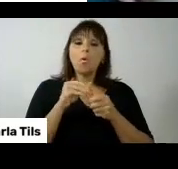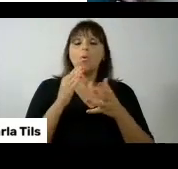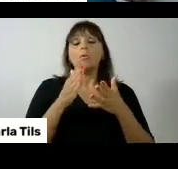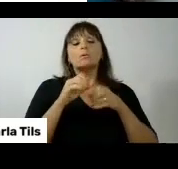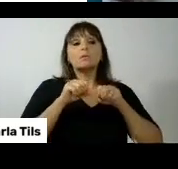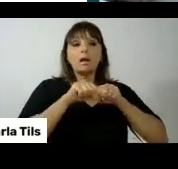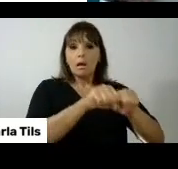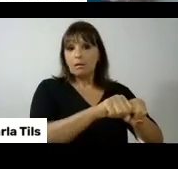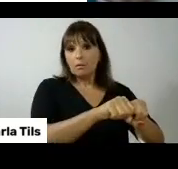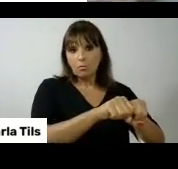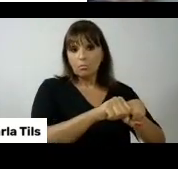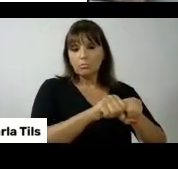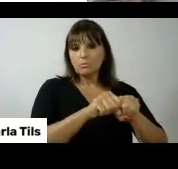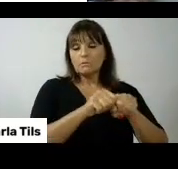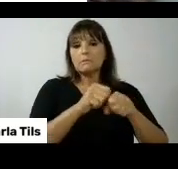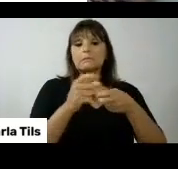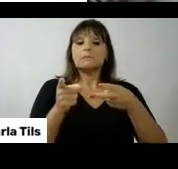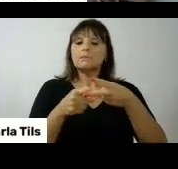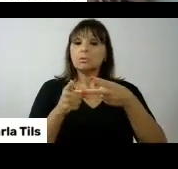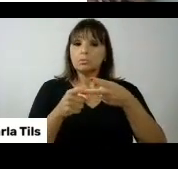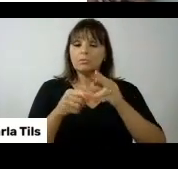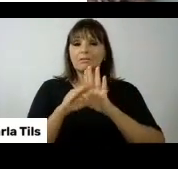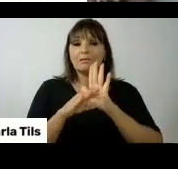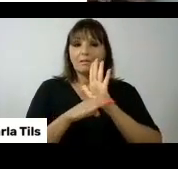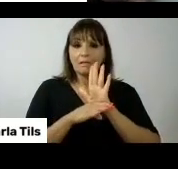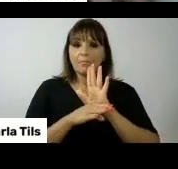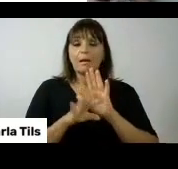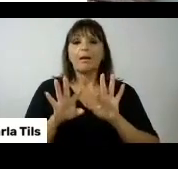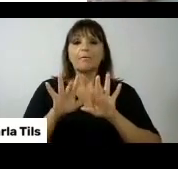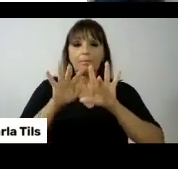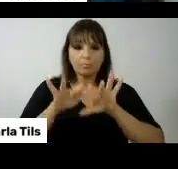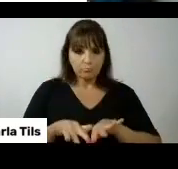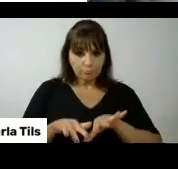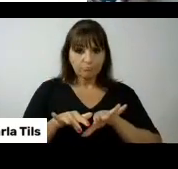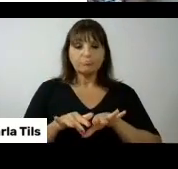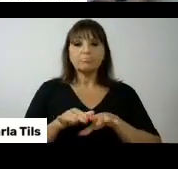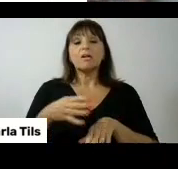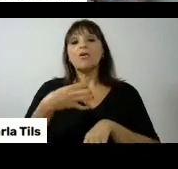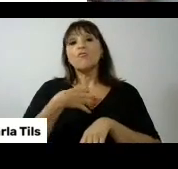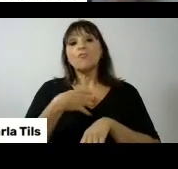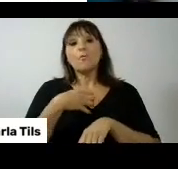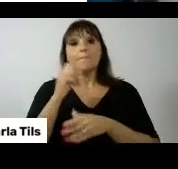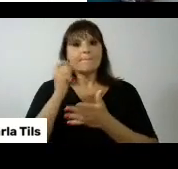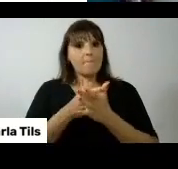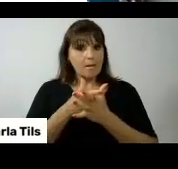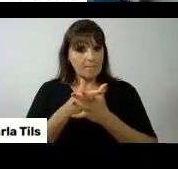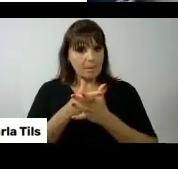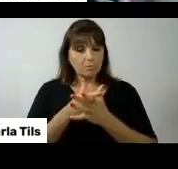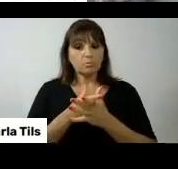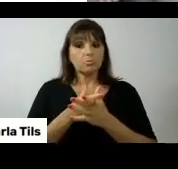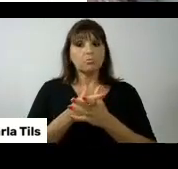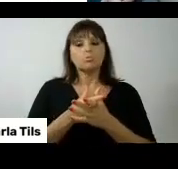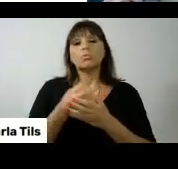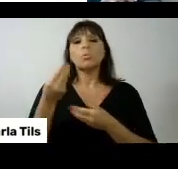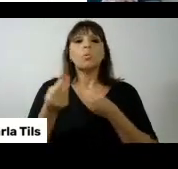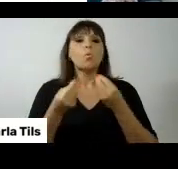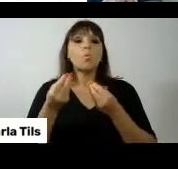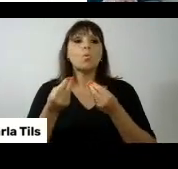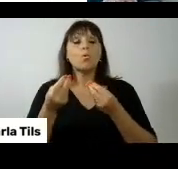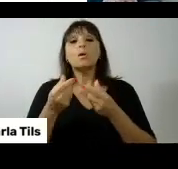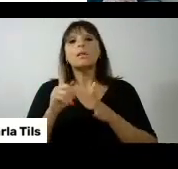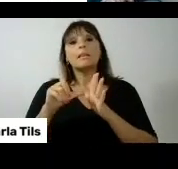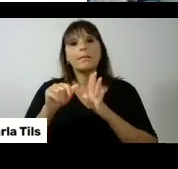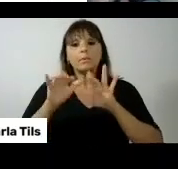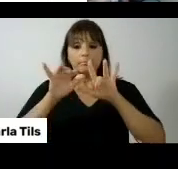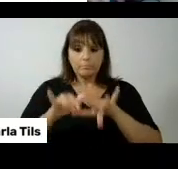etapa, que é preencher a forma de pagamento. Depois você vai preencher as informações de onde é que vai ser entregue aquela comida que você tanto